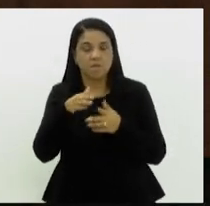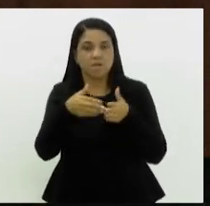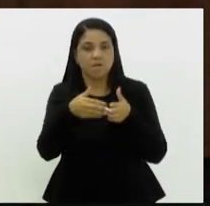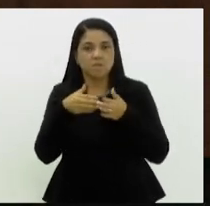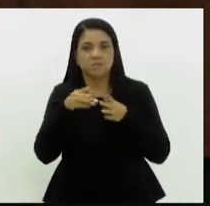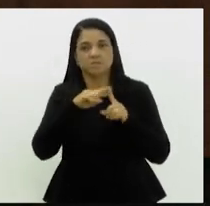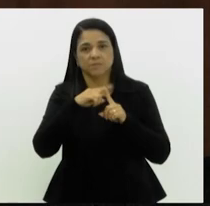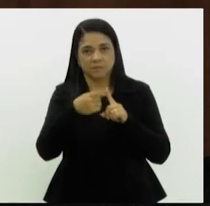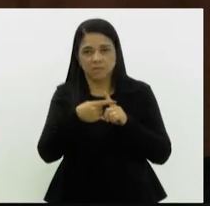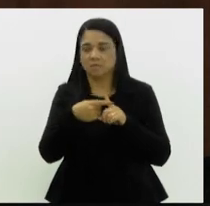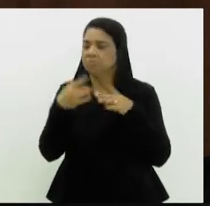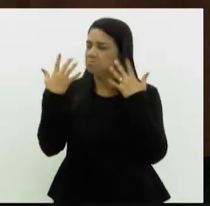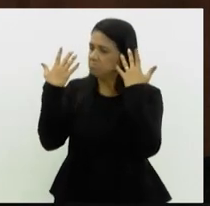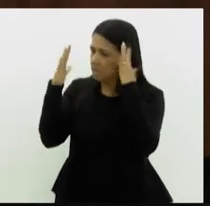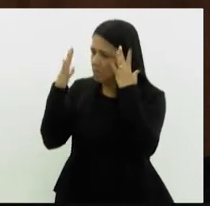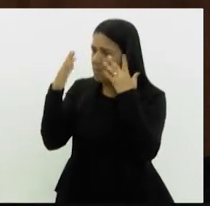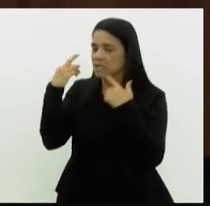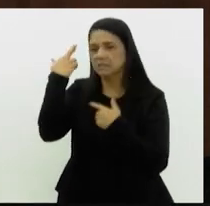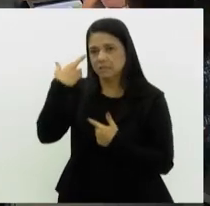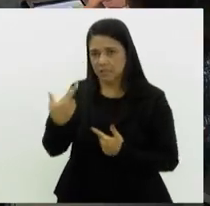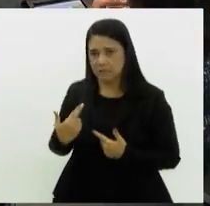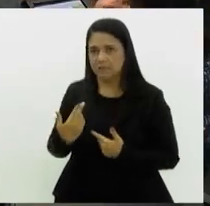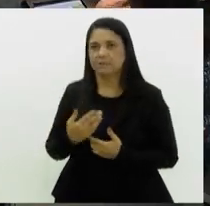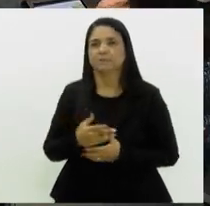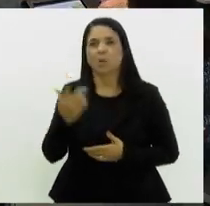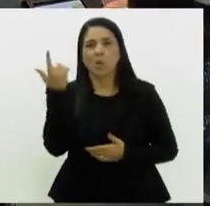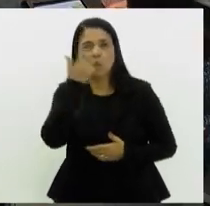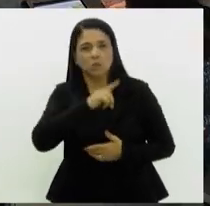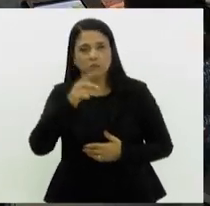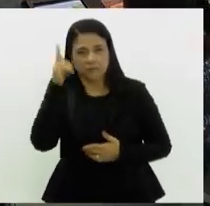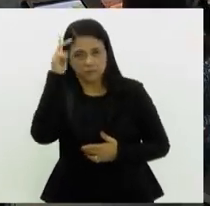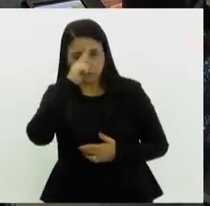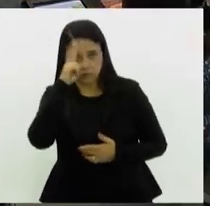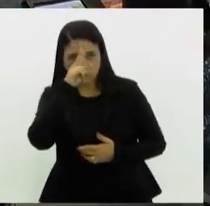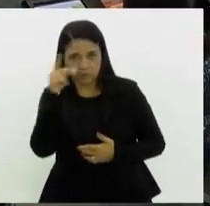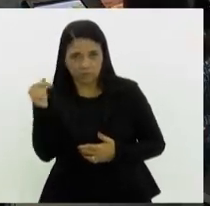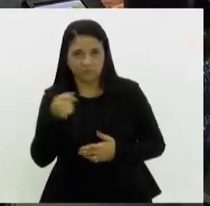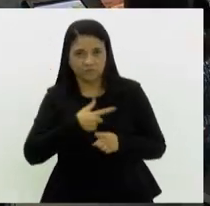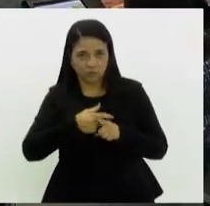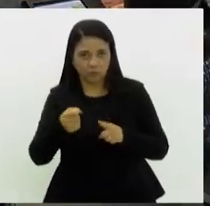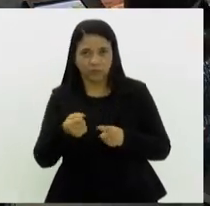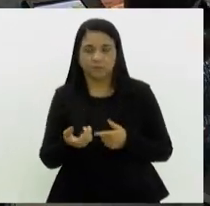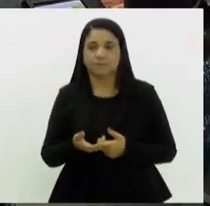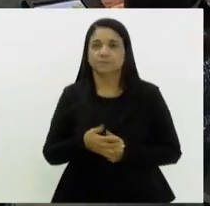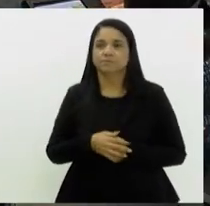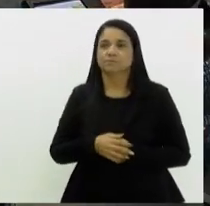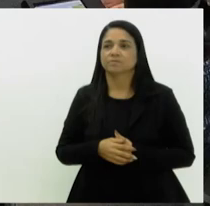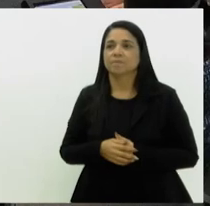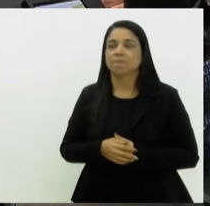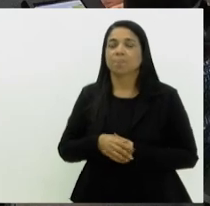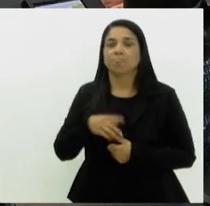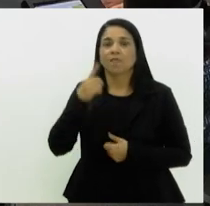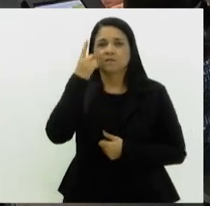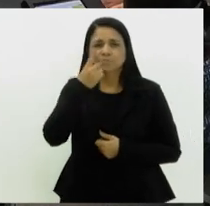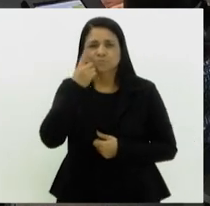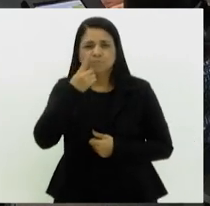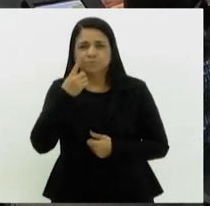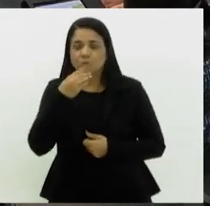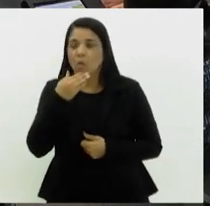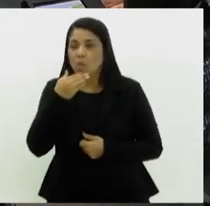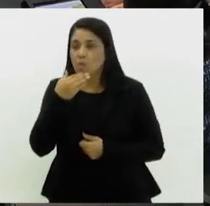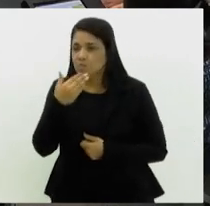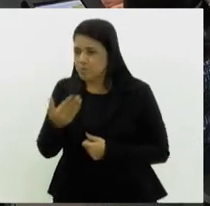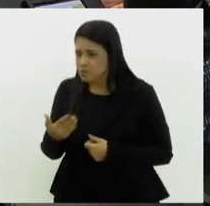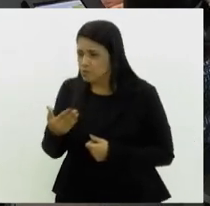Souza, pela sensibilidade e pela essa conquista histórica. Deputado Flávio Serafim, eu só pediria a vossas excelências que